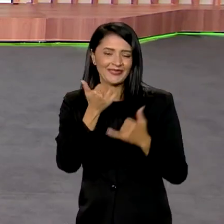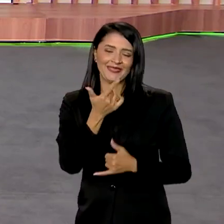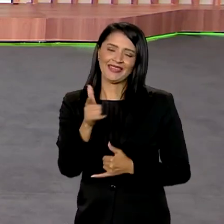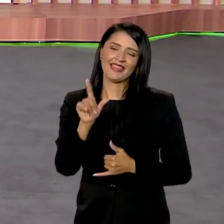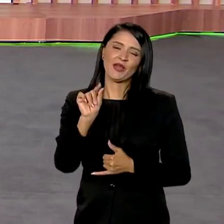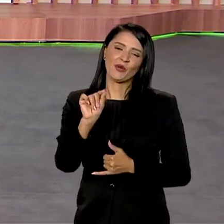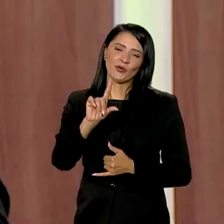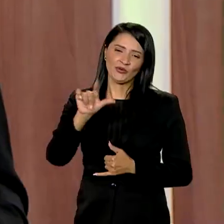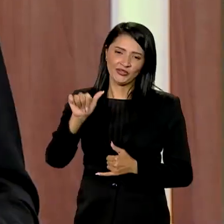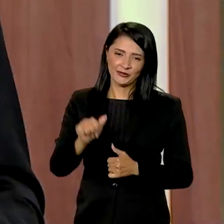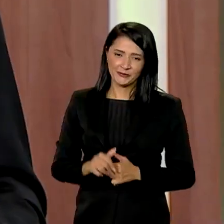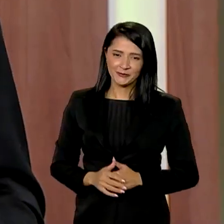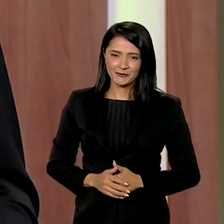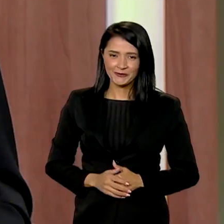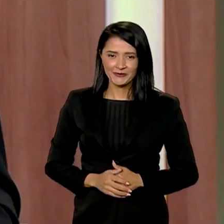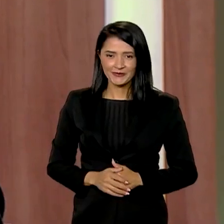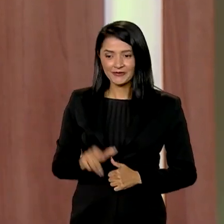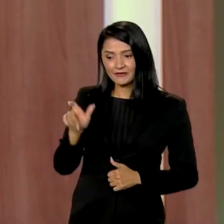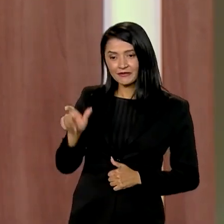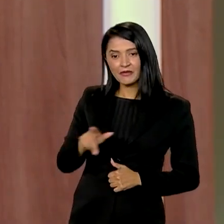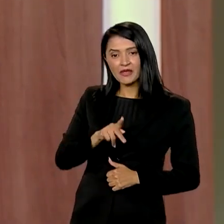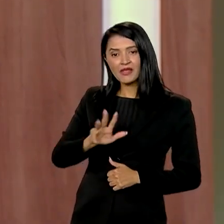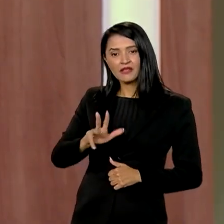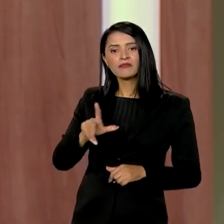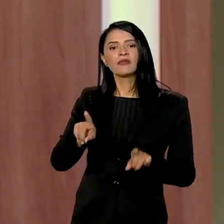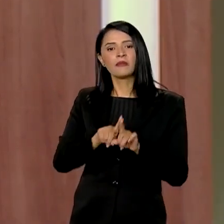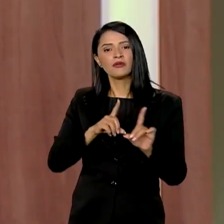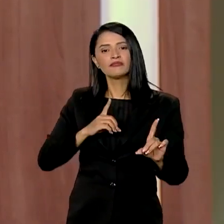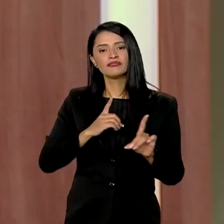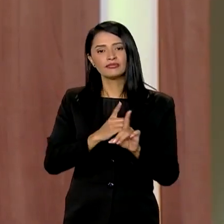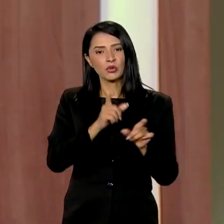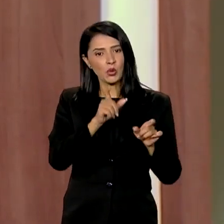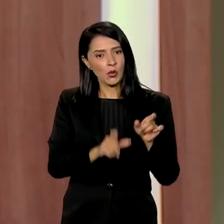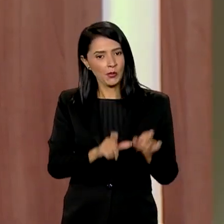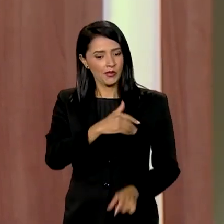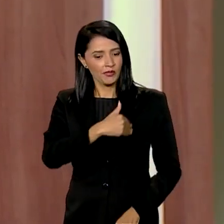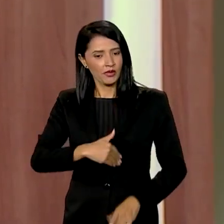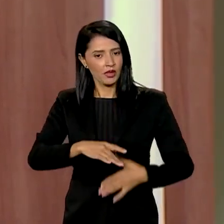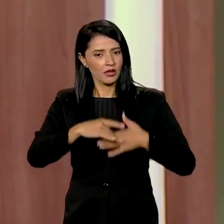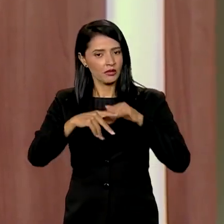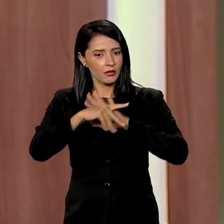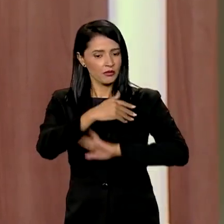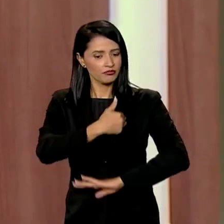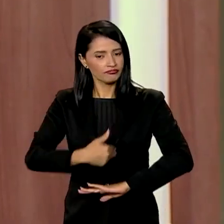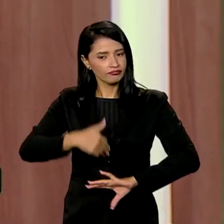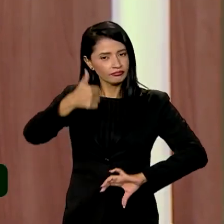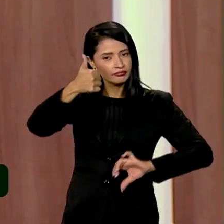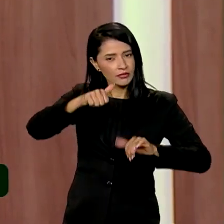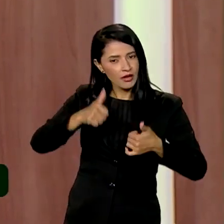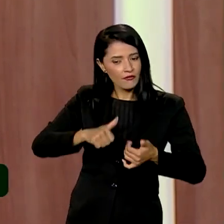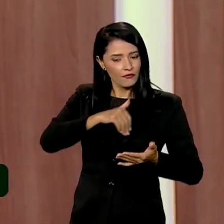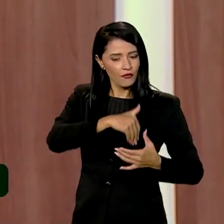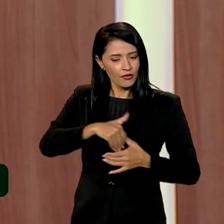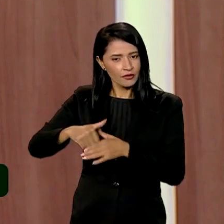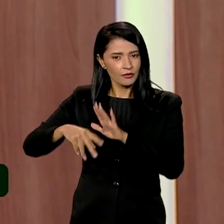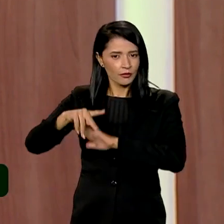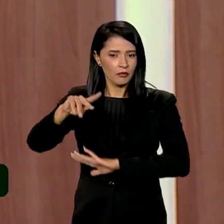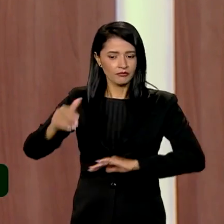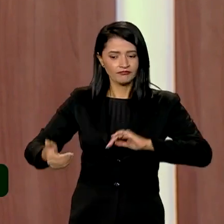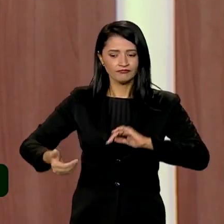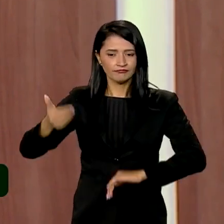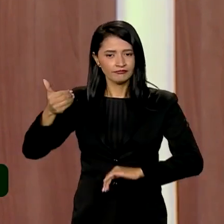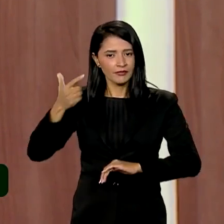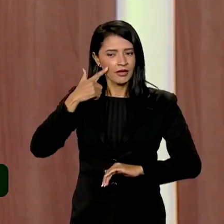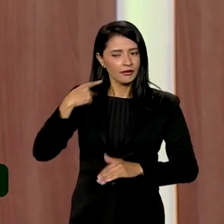próxima. E o presidente Lula também se reuniu hoje com ministros e líderes do governo para avaliar as votações no Congresso